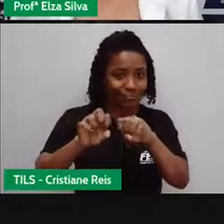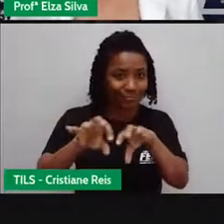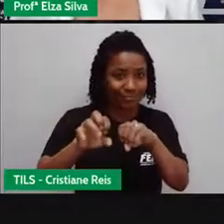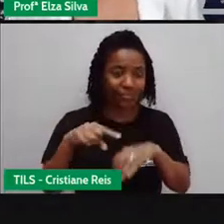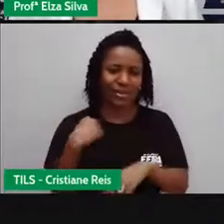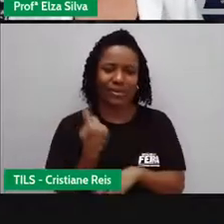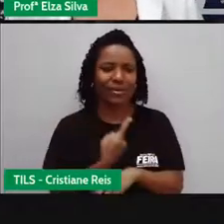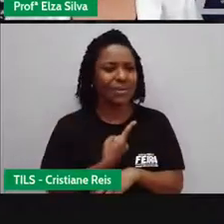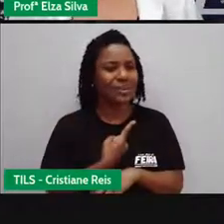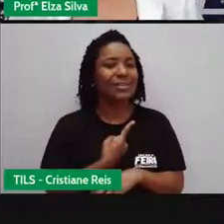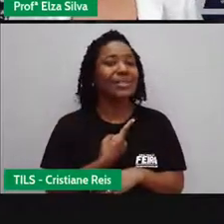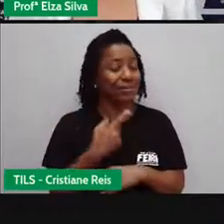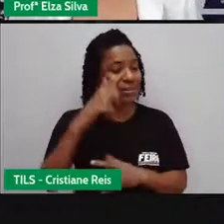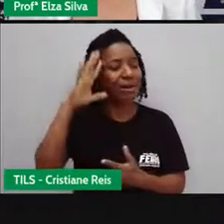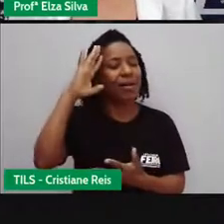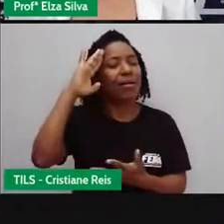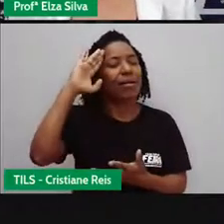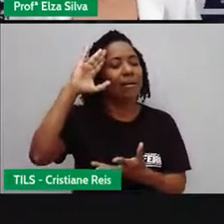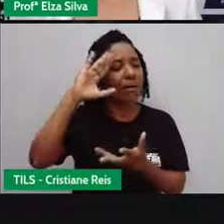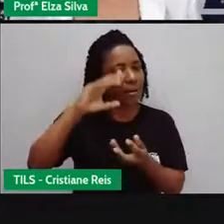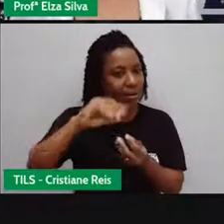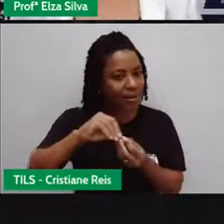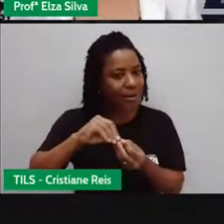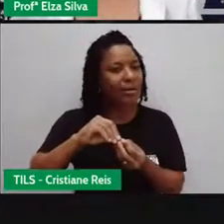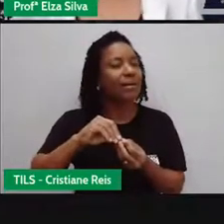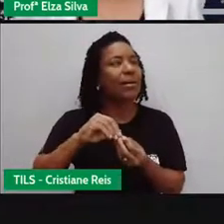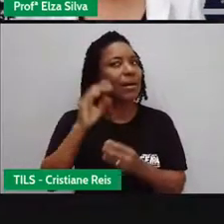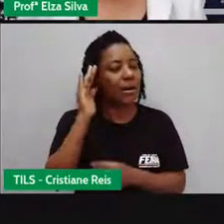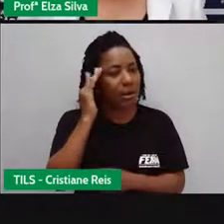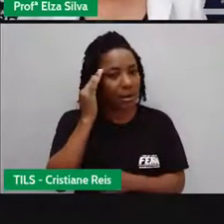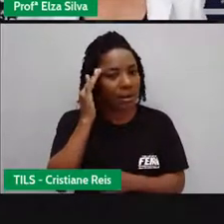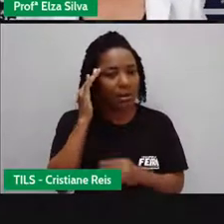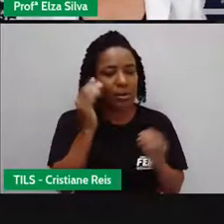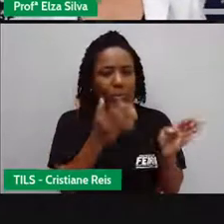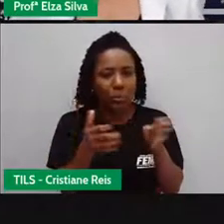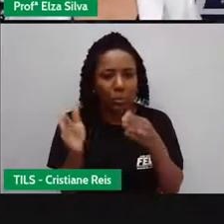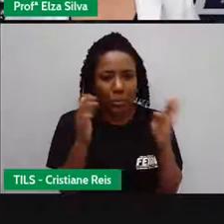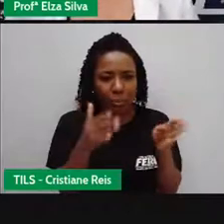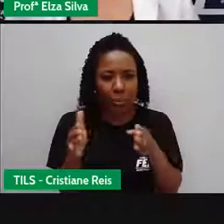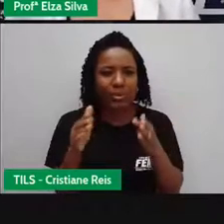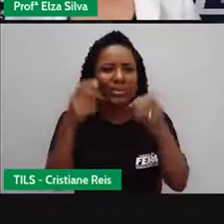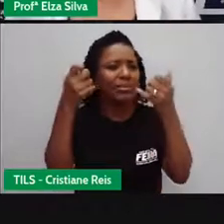compreender, gradativamente, quais as mensagens desse vídeo.